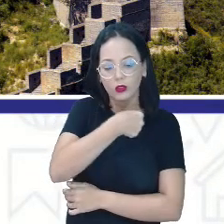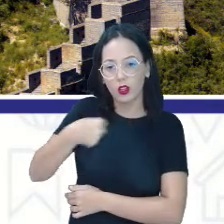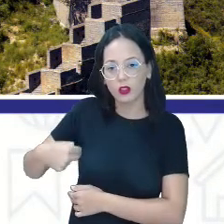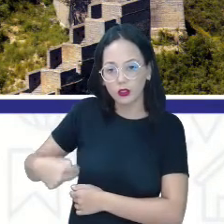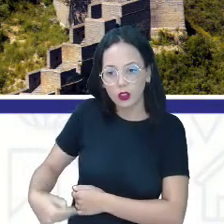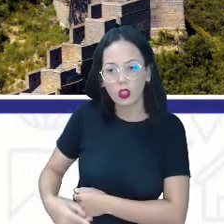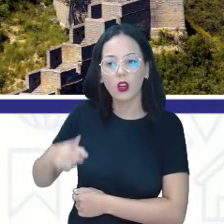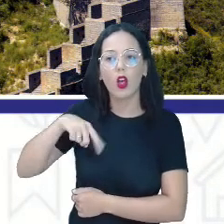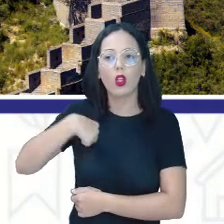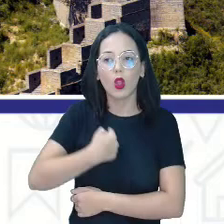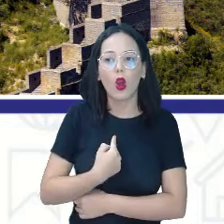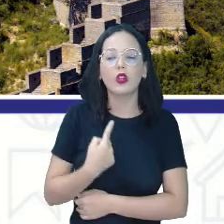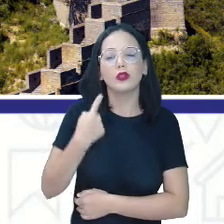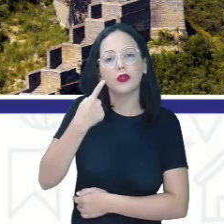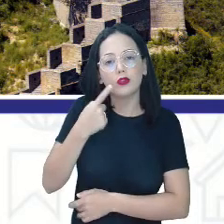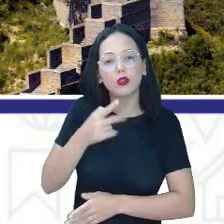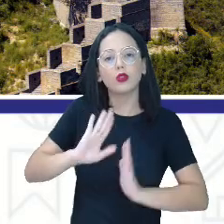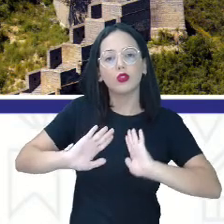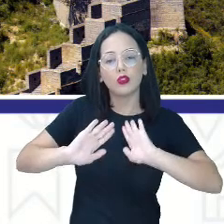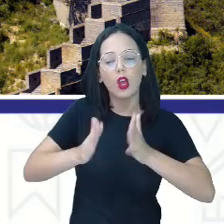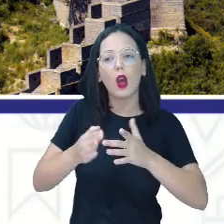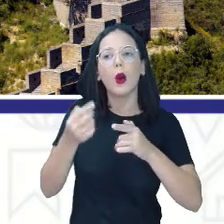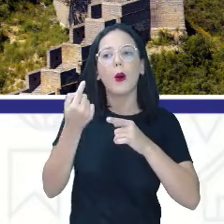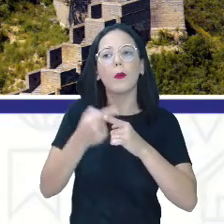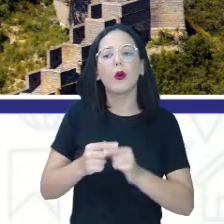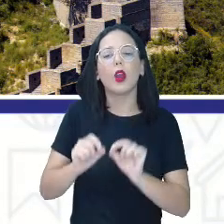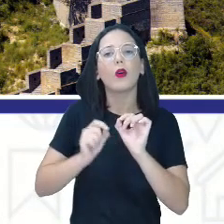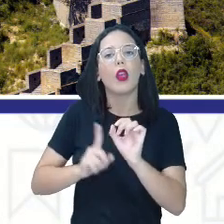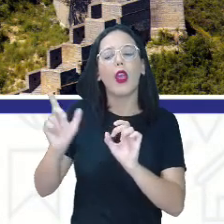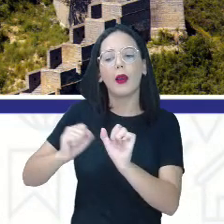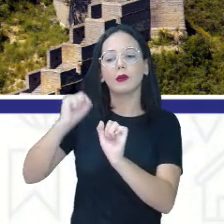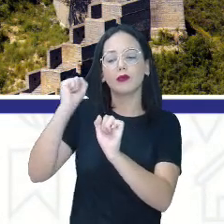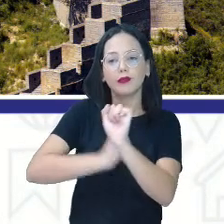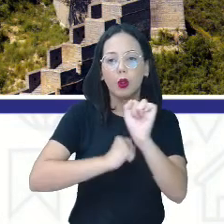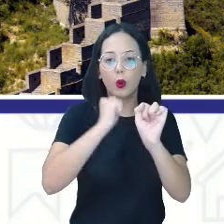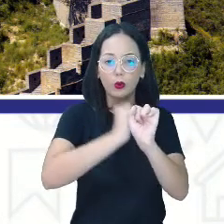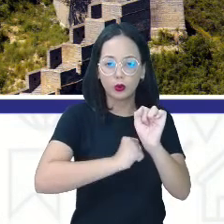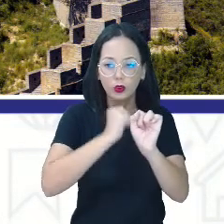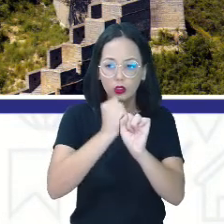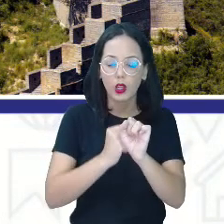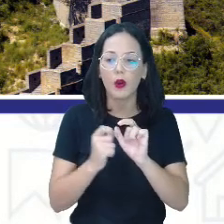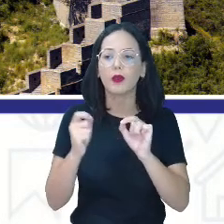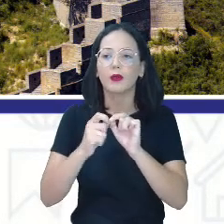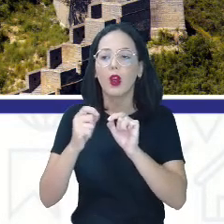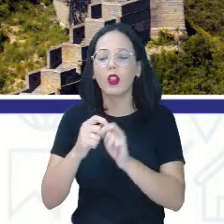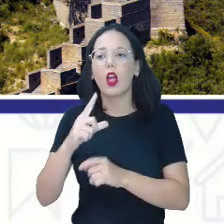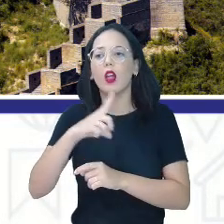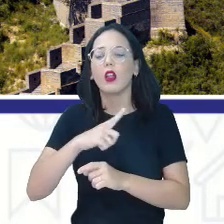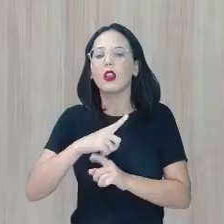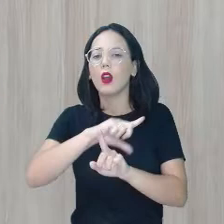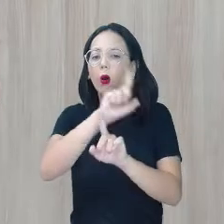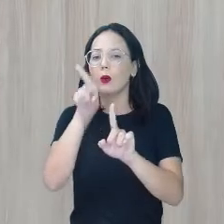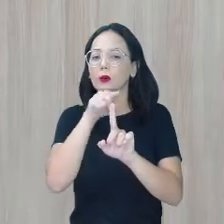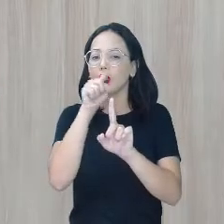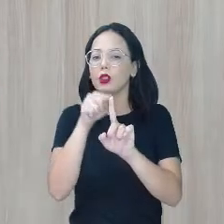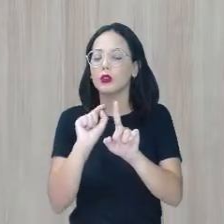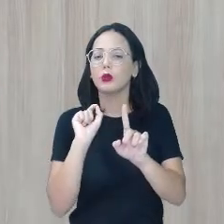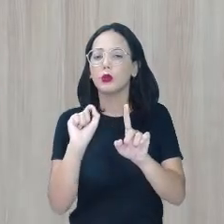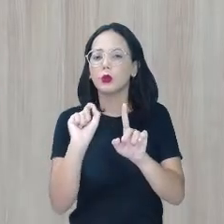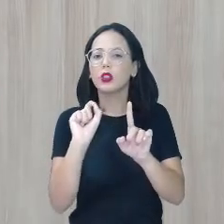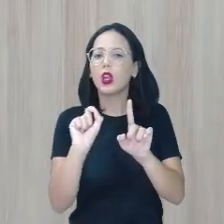né? A muralha da China ela foi uma construção que tinha por finalidade,